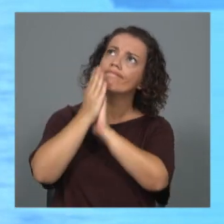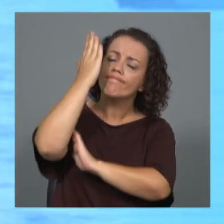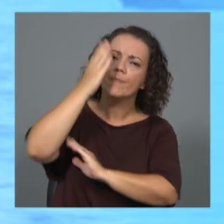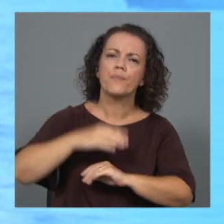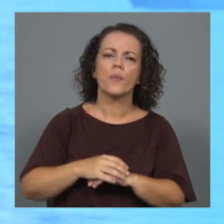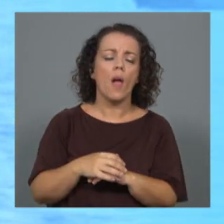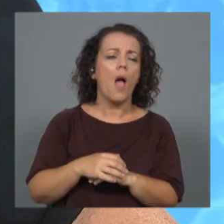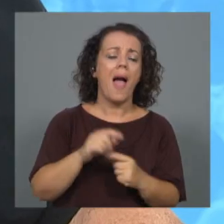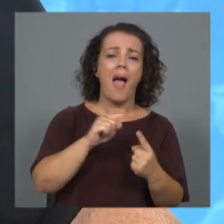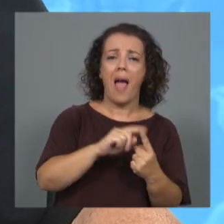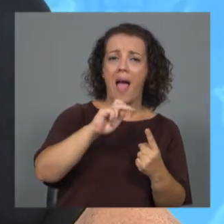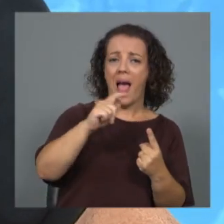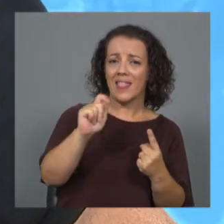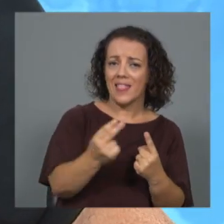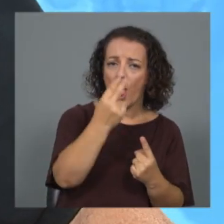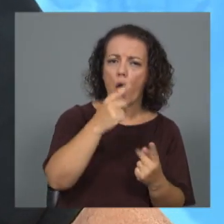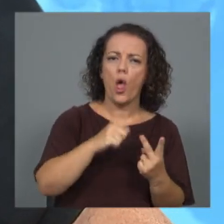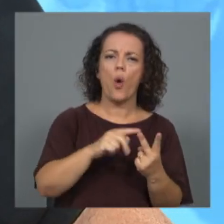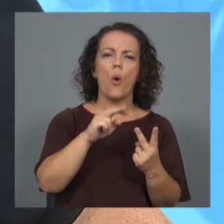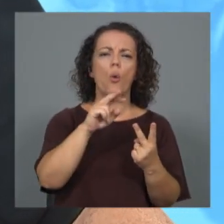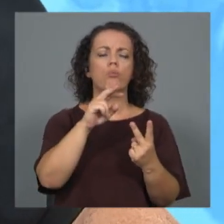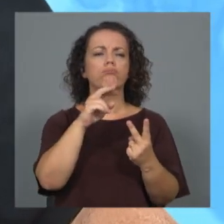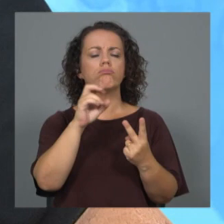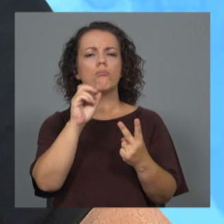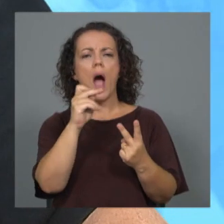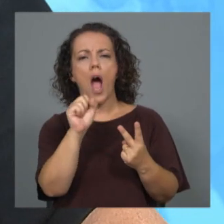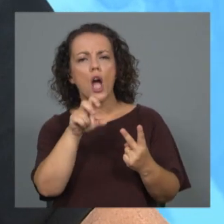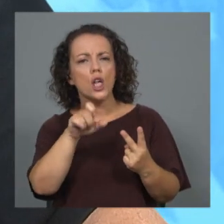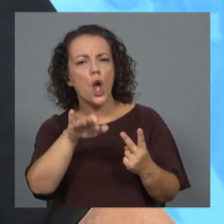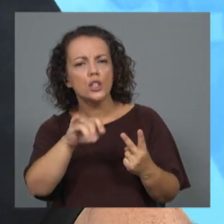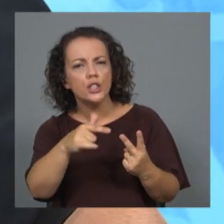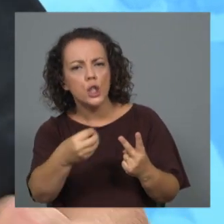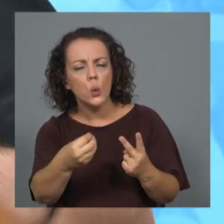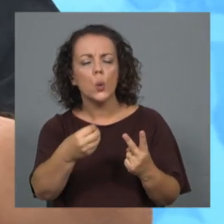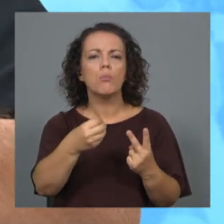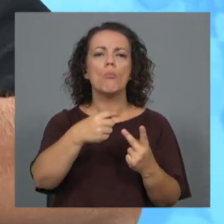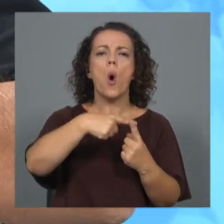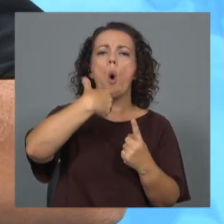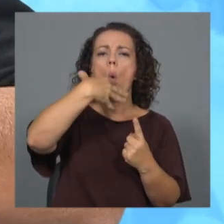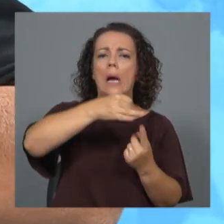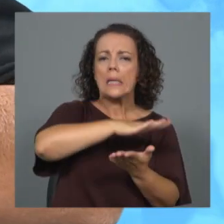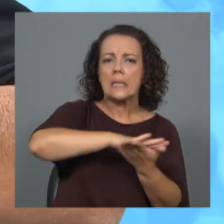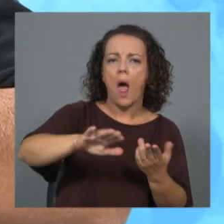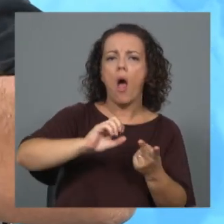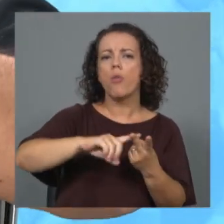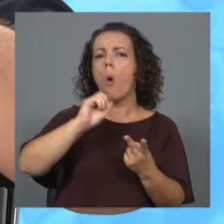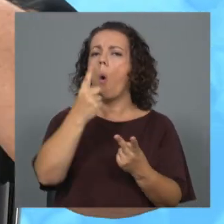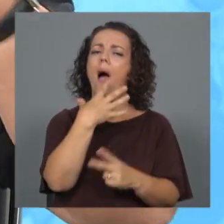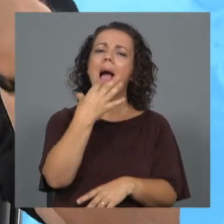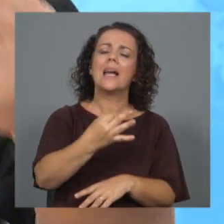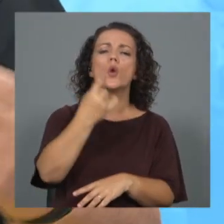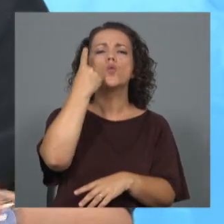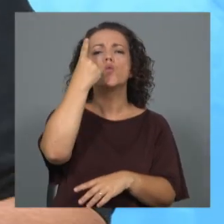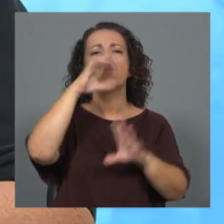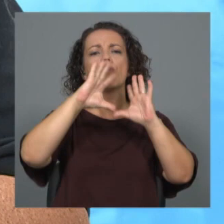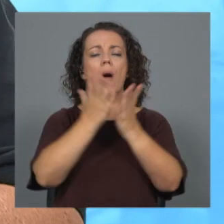ou o agnosticismo é algo de residual. Eu não estou a defender que os religiosos é que têm a razão e que os ateus